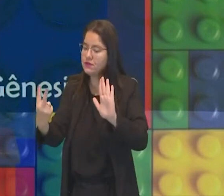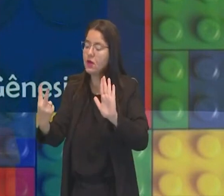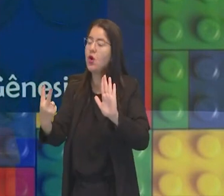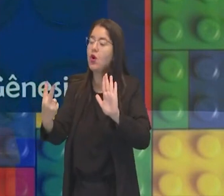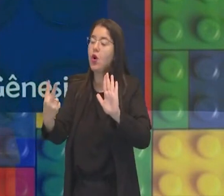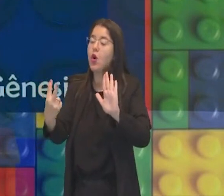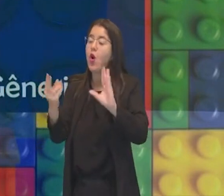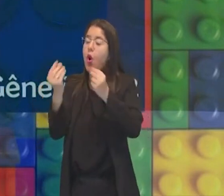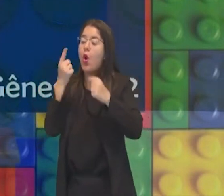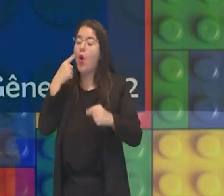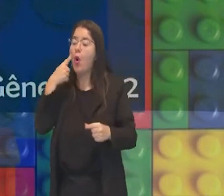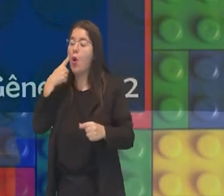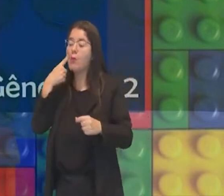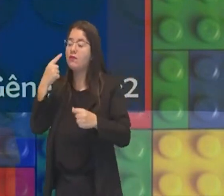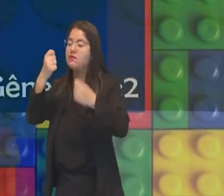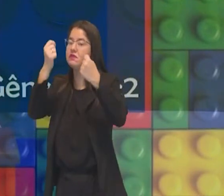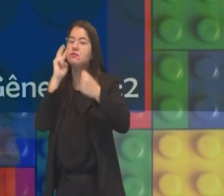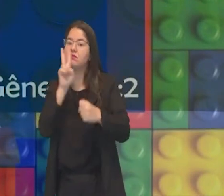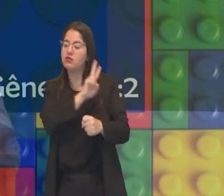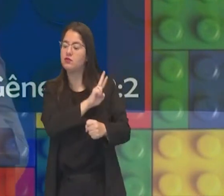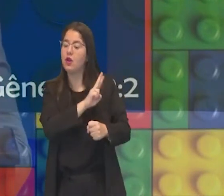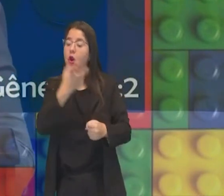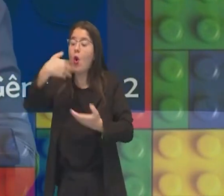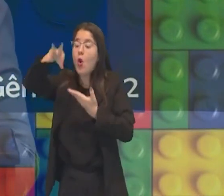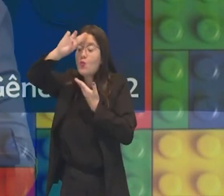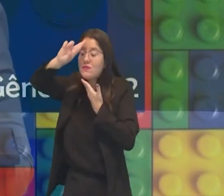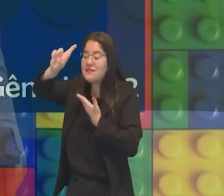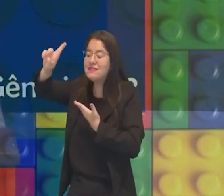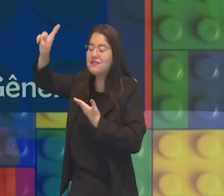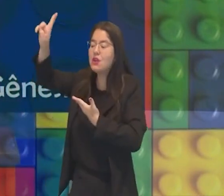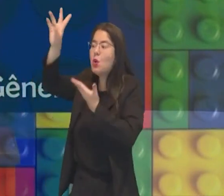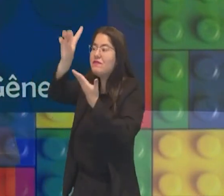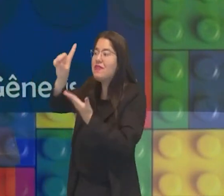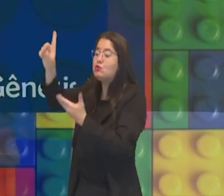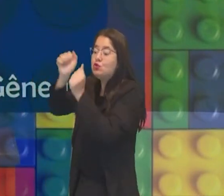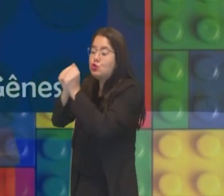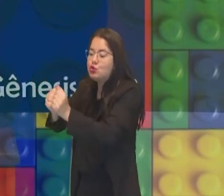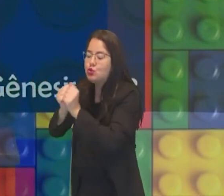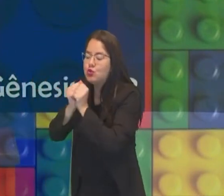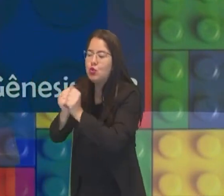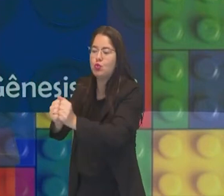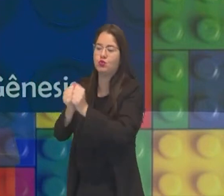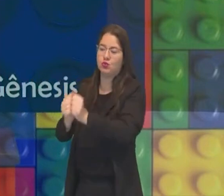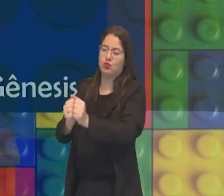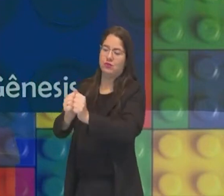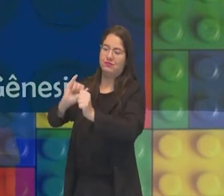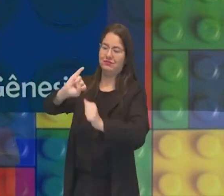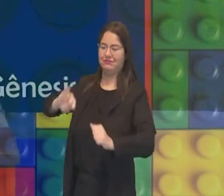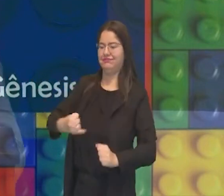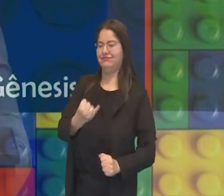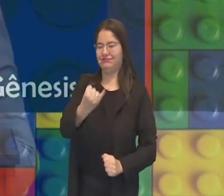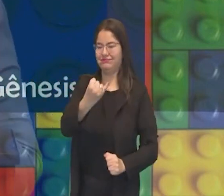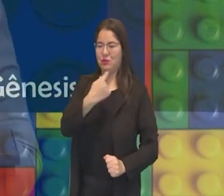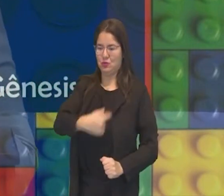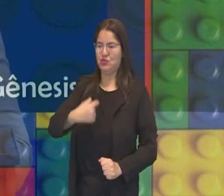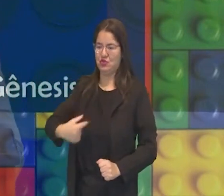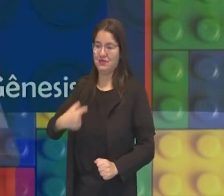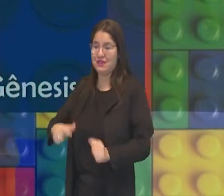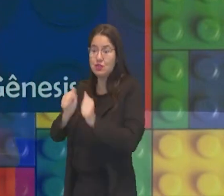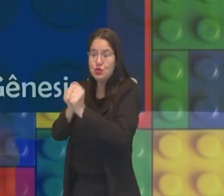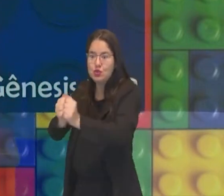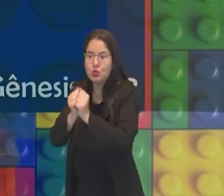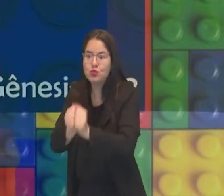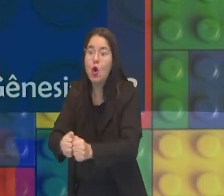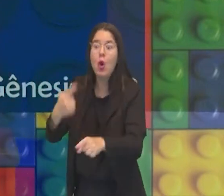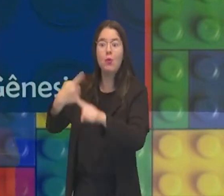Olha o que está marcado aí no comecinho. O Senhor Deus estava com José, que veio a ser